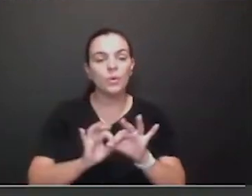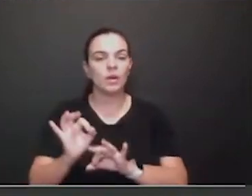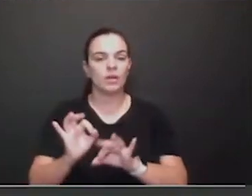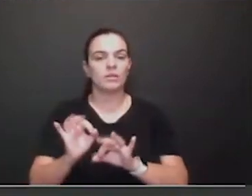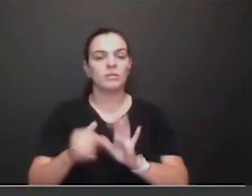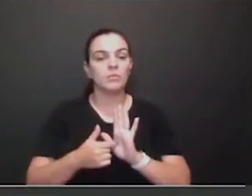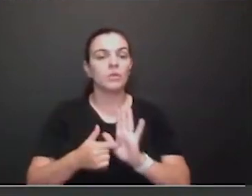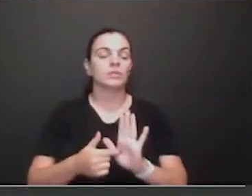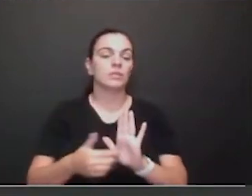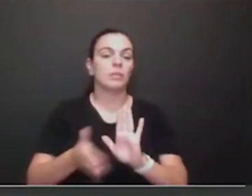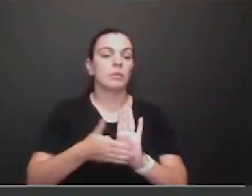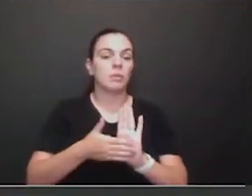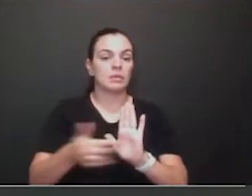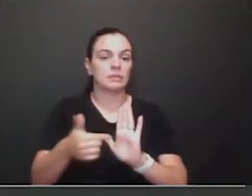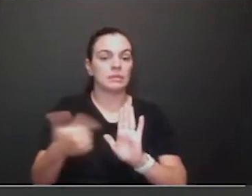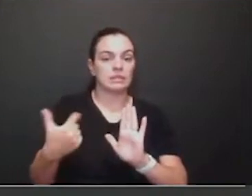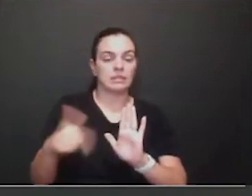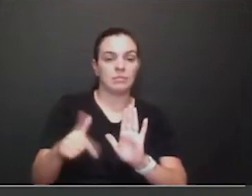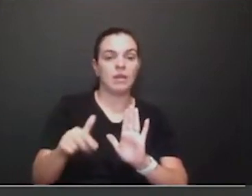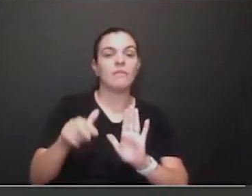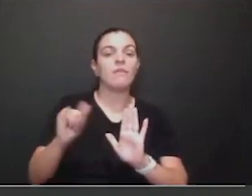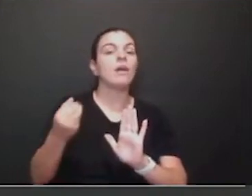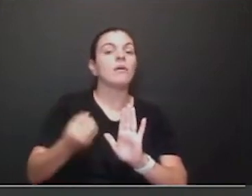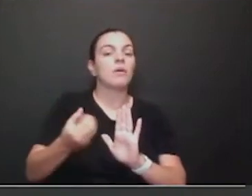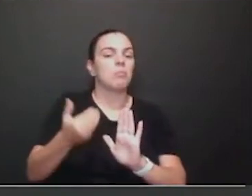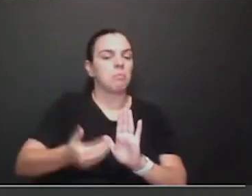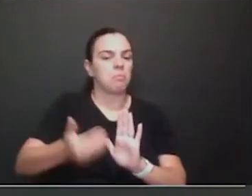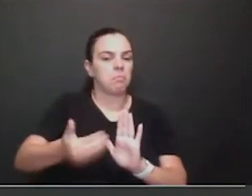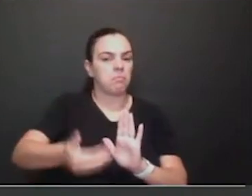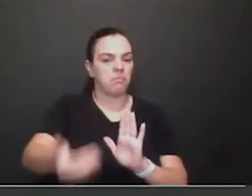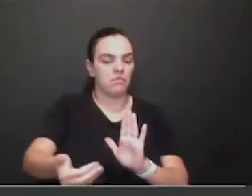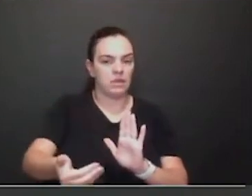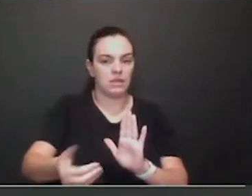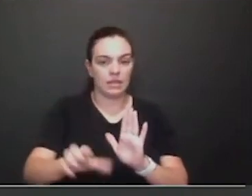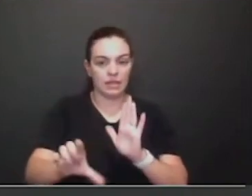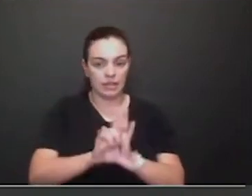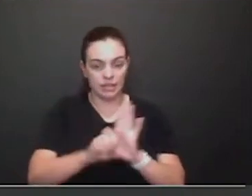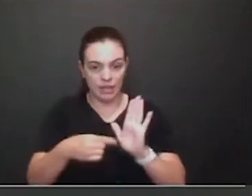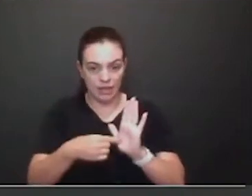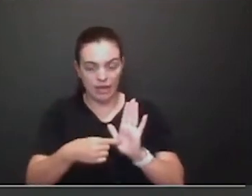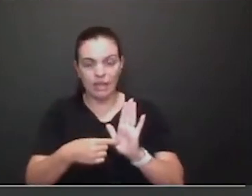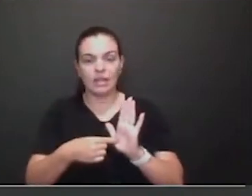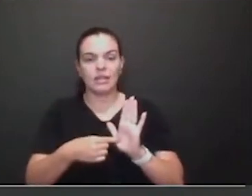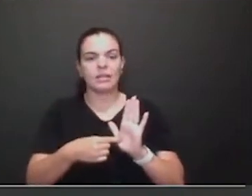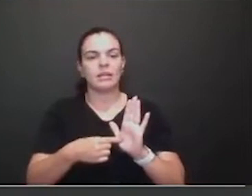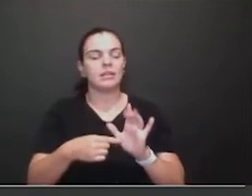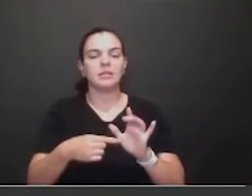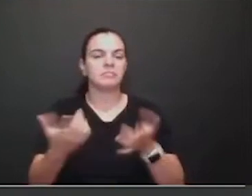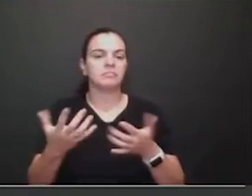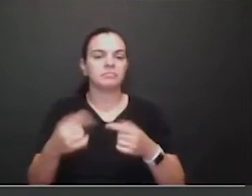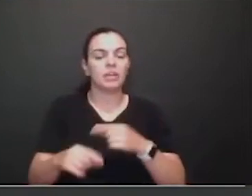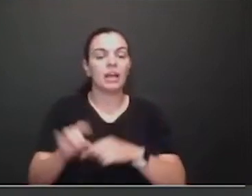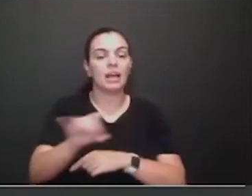a legislação geral não determina como ele precisa ser apresentado. Cada município, cada estado, escolhe a